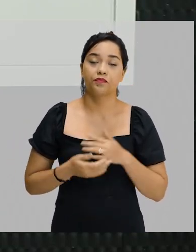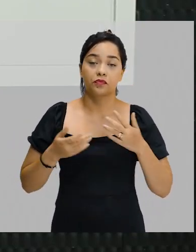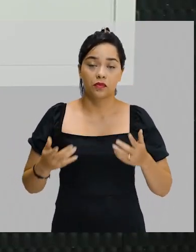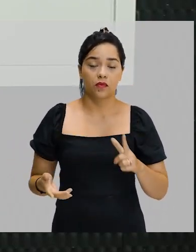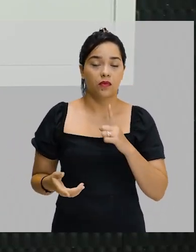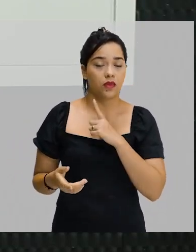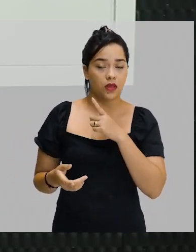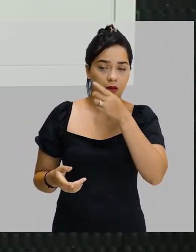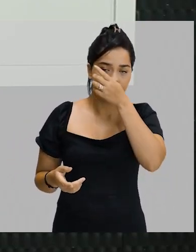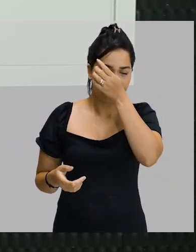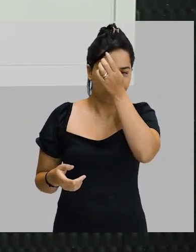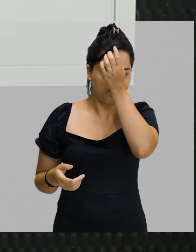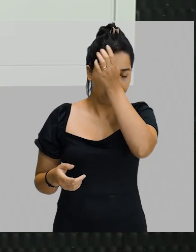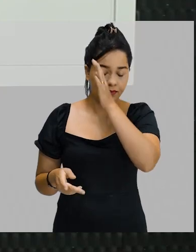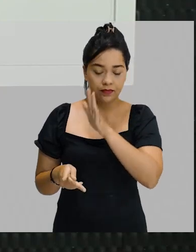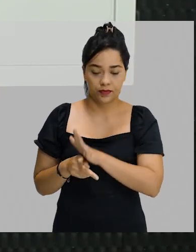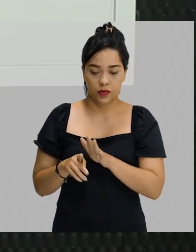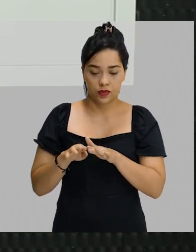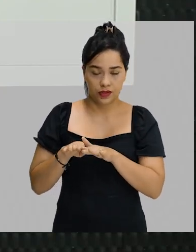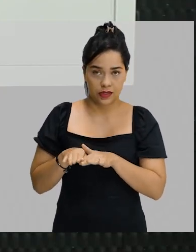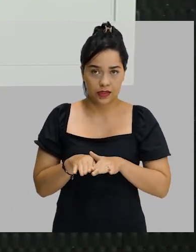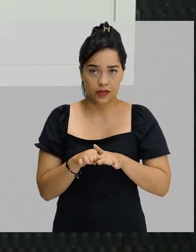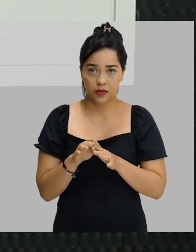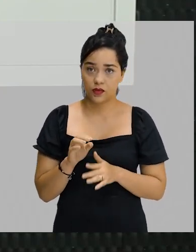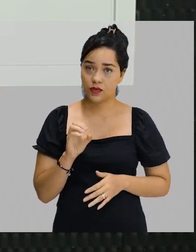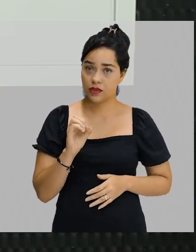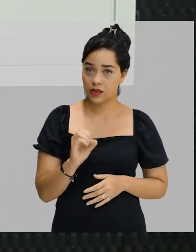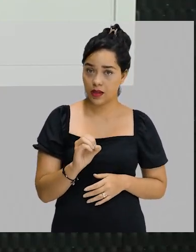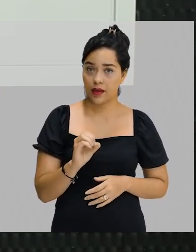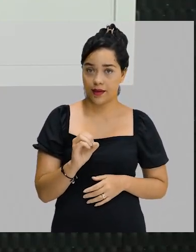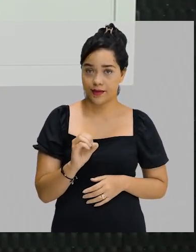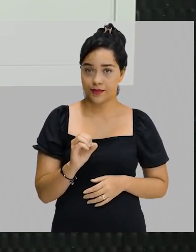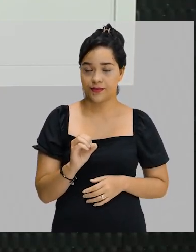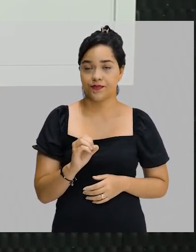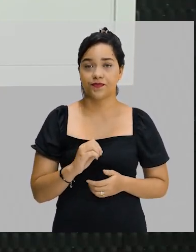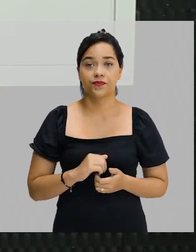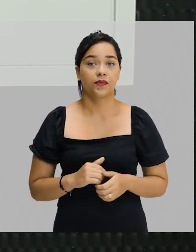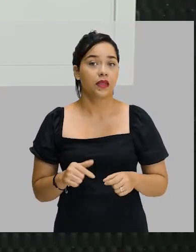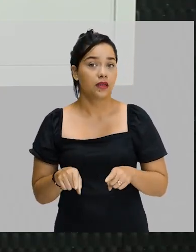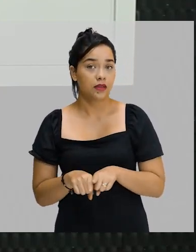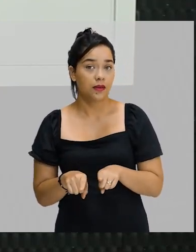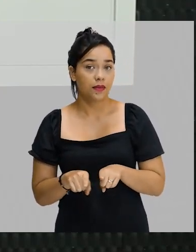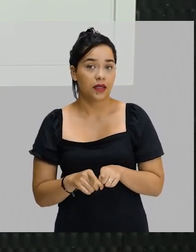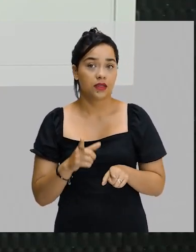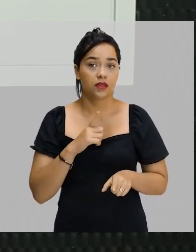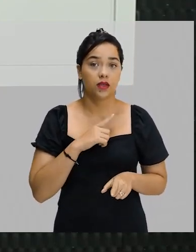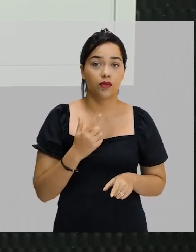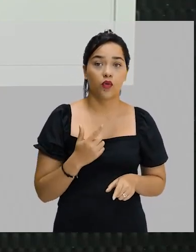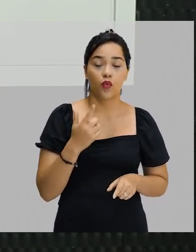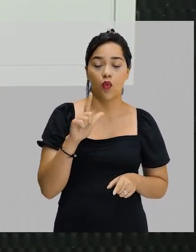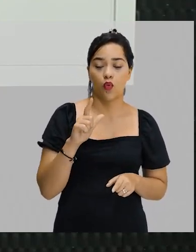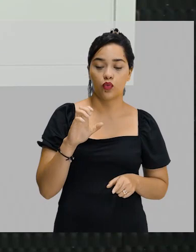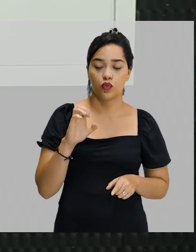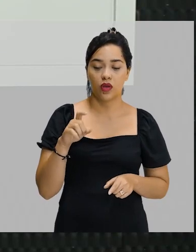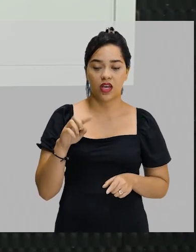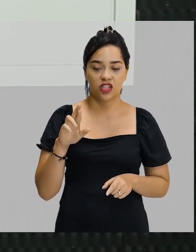Passa pelo ponto de equilíbrio, que é o zero, e chega até o outro